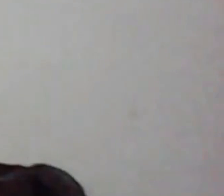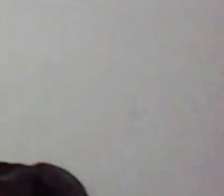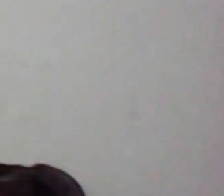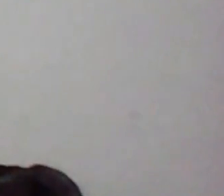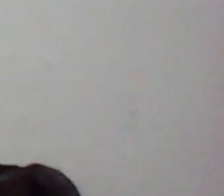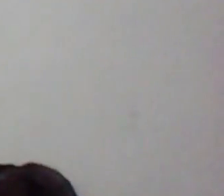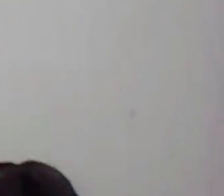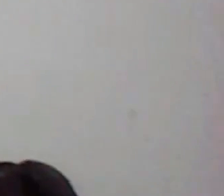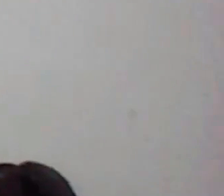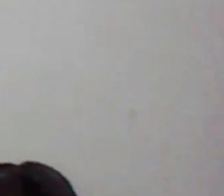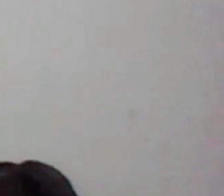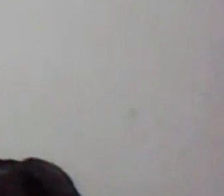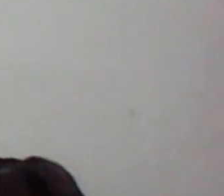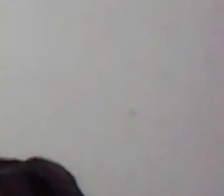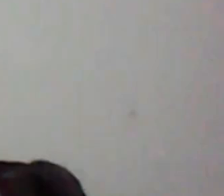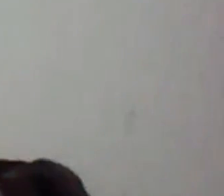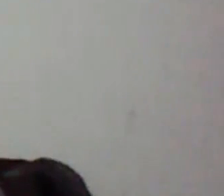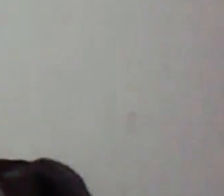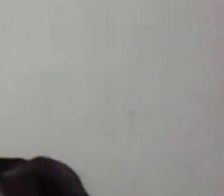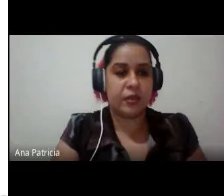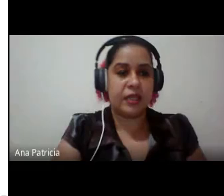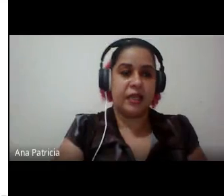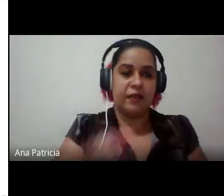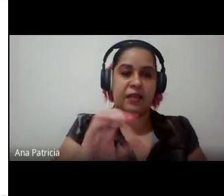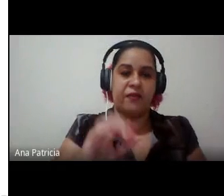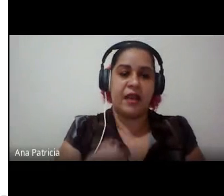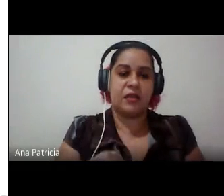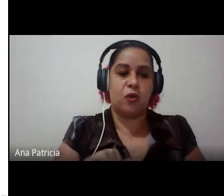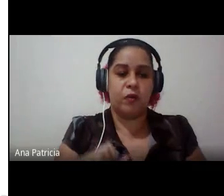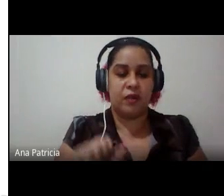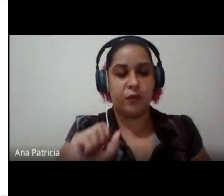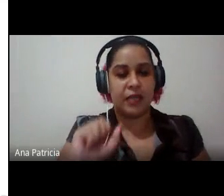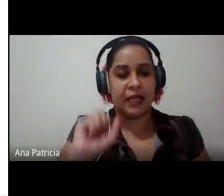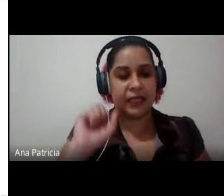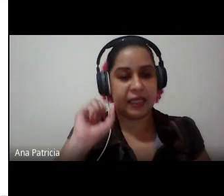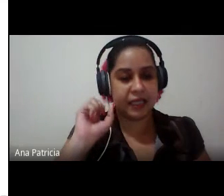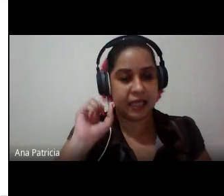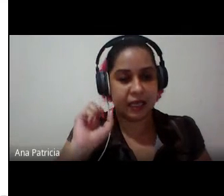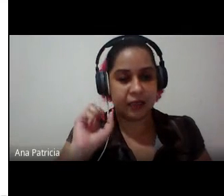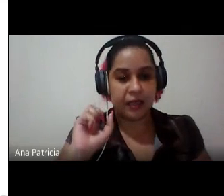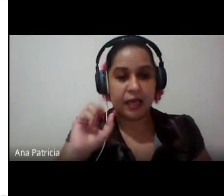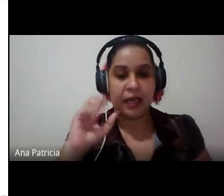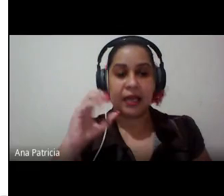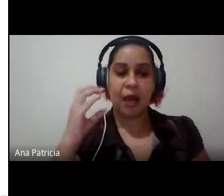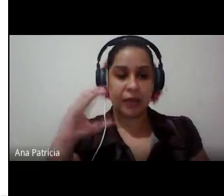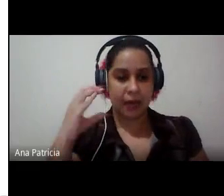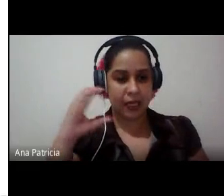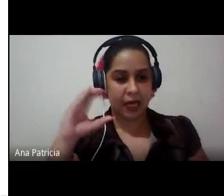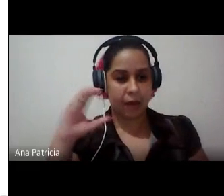sinal diferente da letra C. Qual é o sinal do cedilha? Você faz como se fosse a letra C e dá